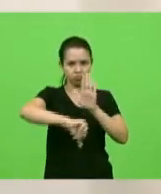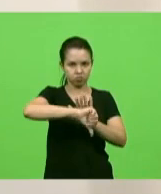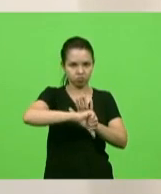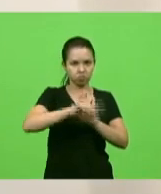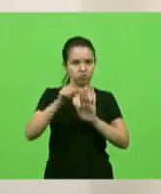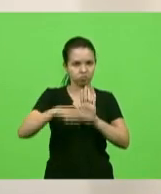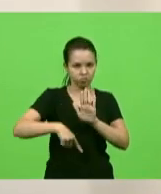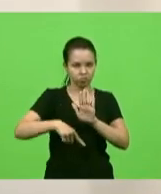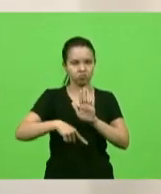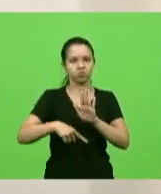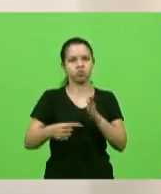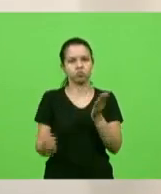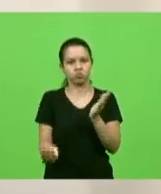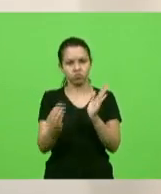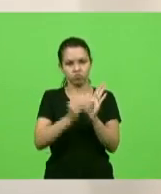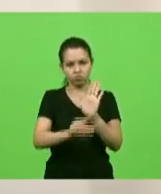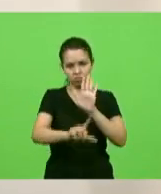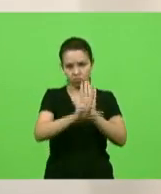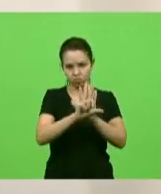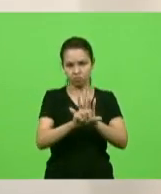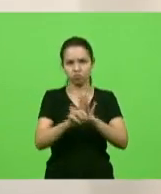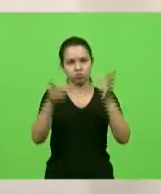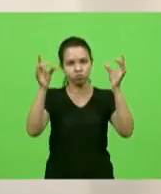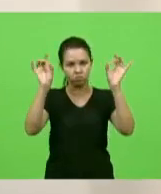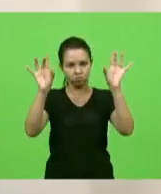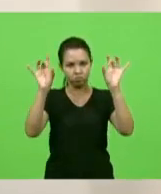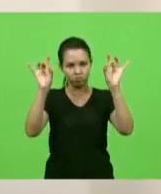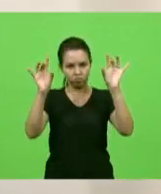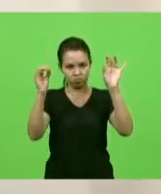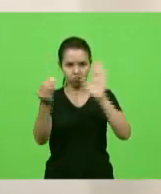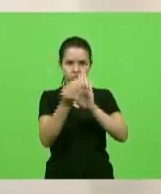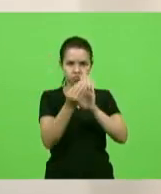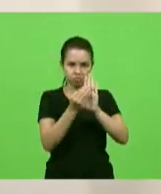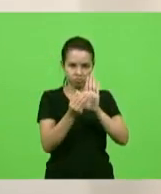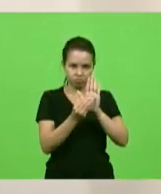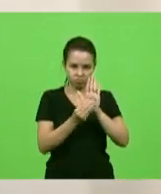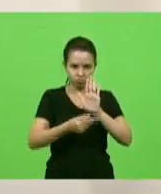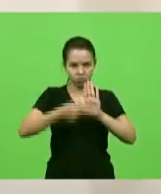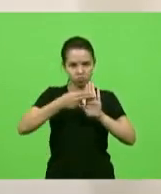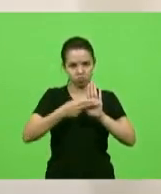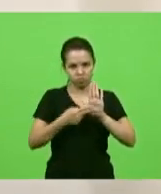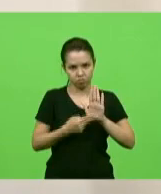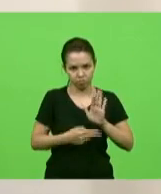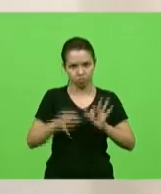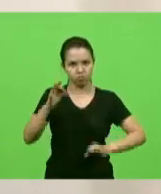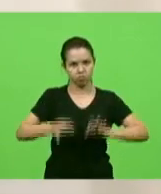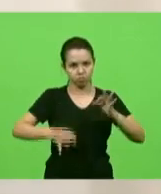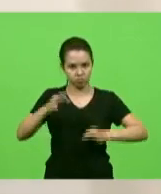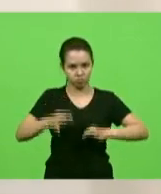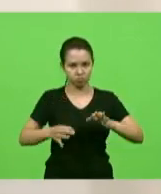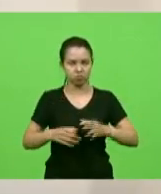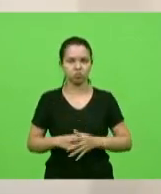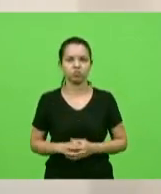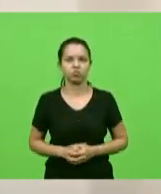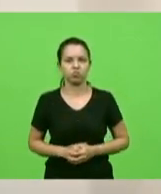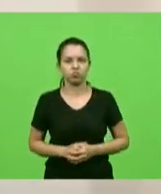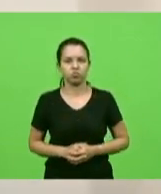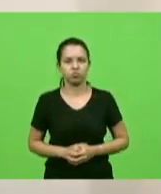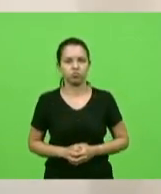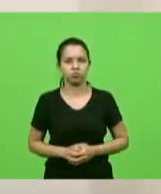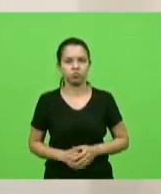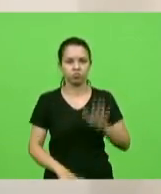serão definidos em lei especial que estabelecerá as normas de processo e julgamento. Coube à